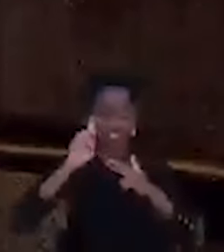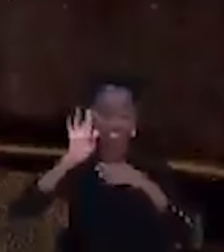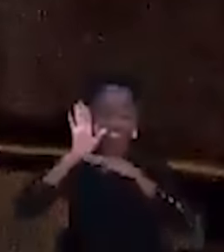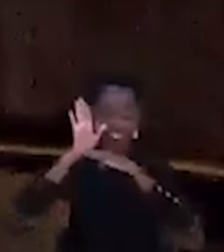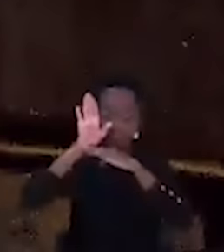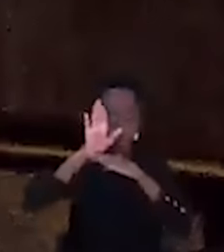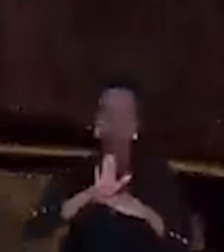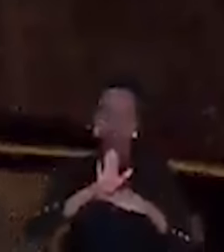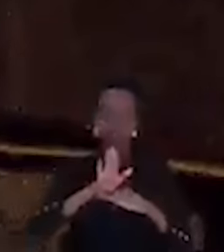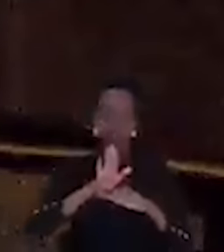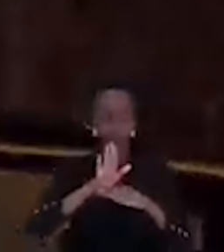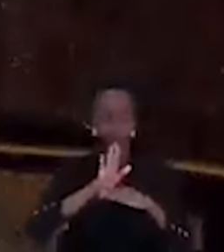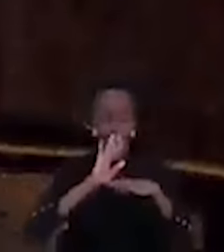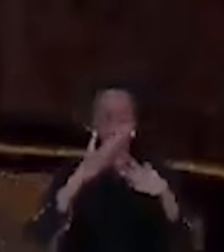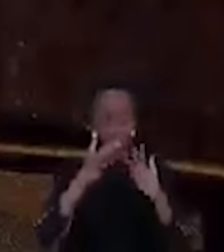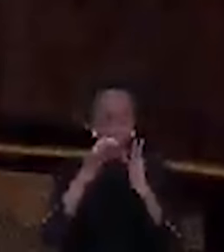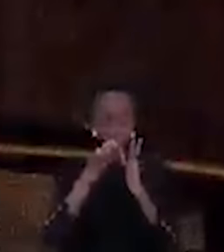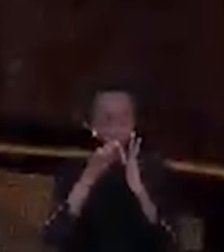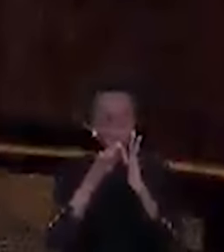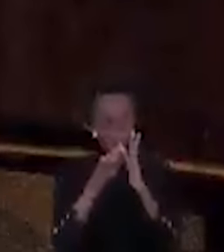a nossa aliança no teu dedo.